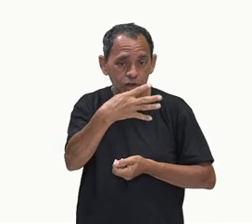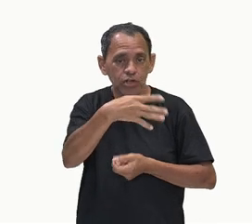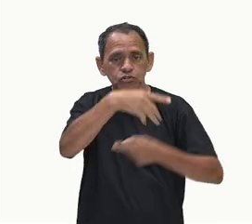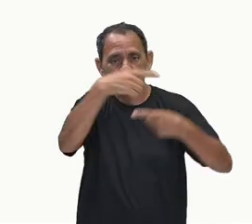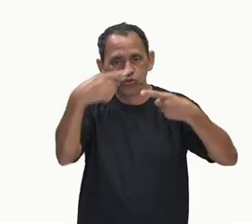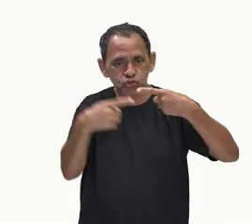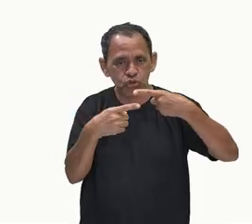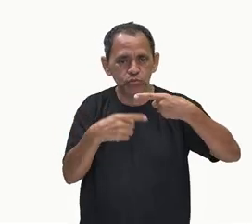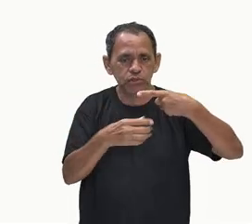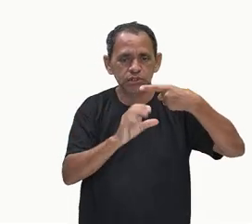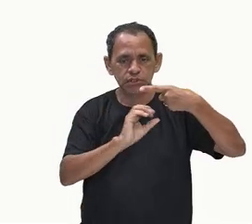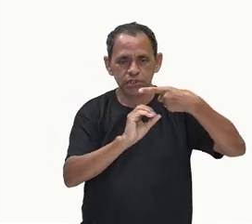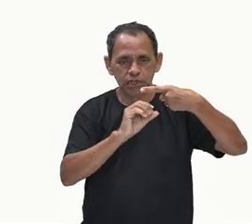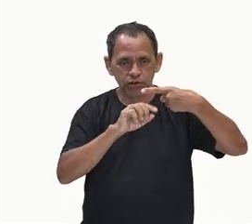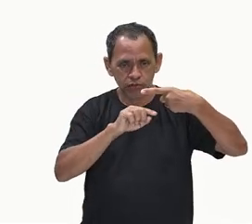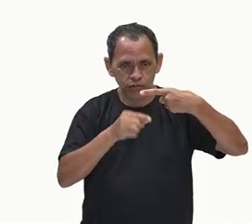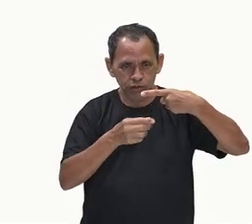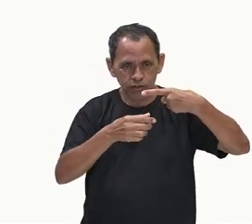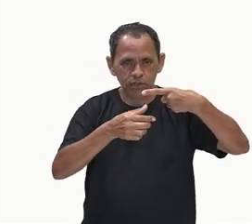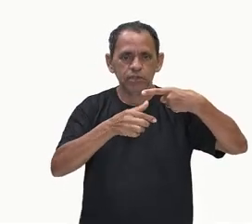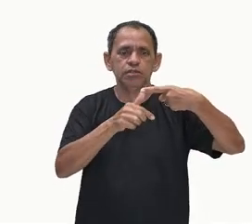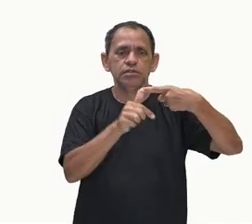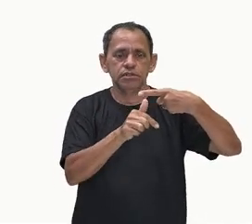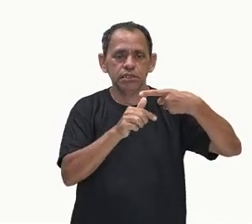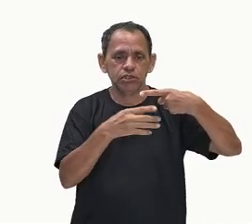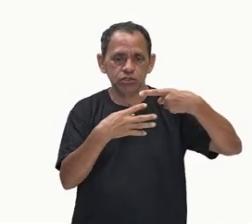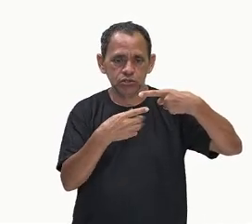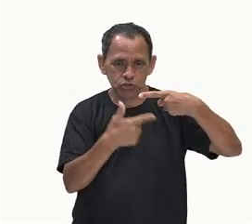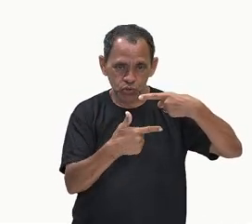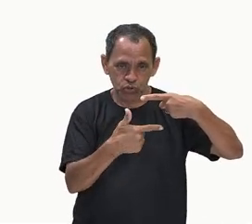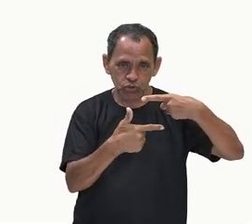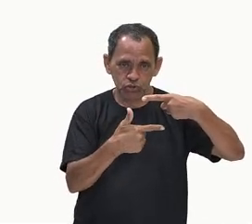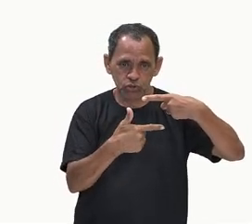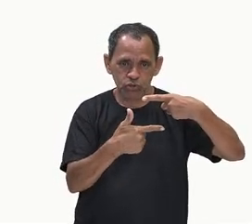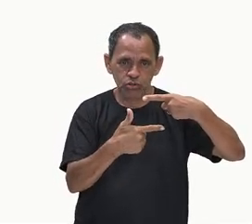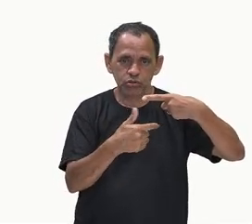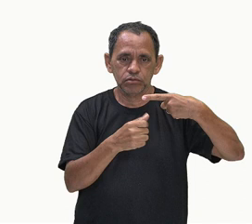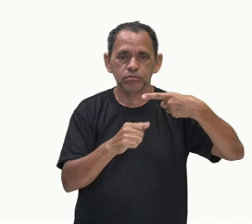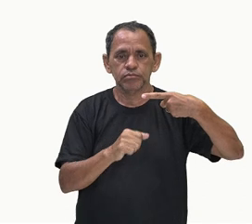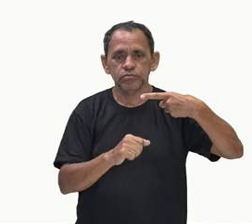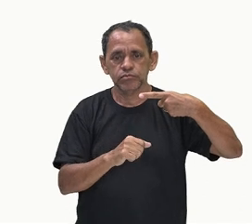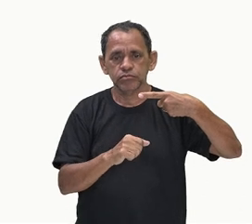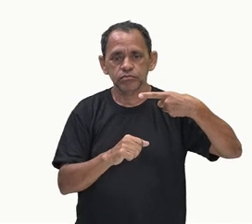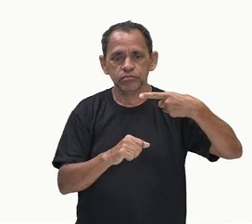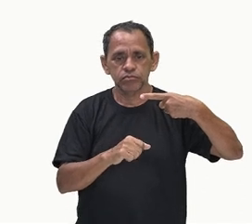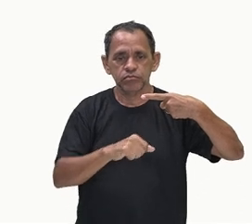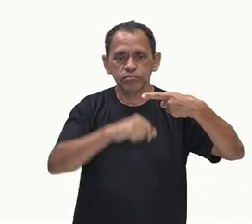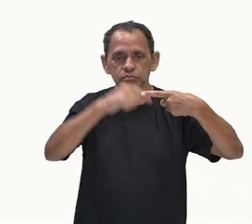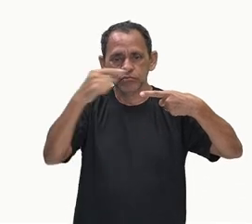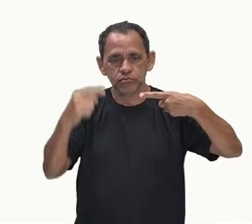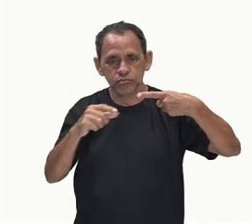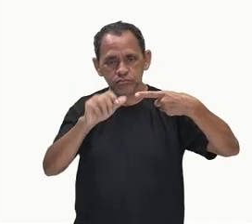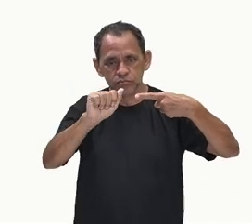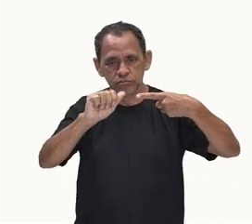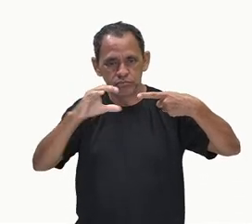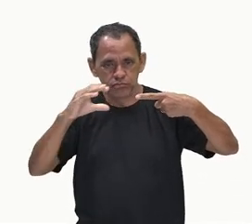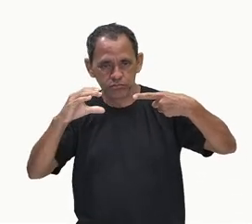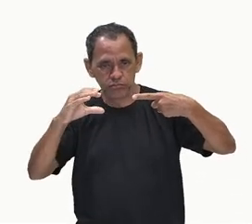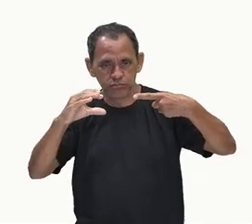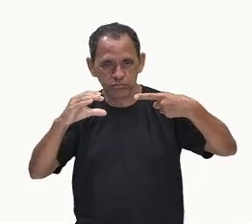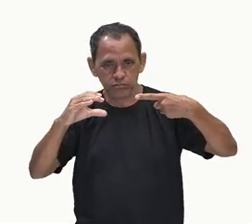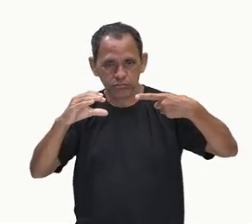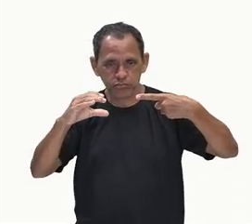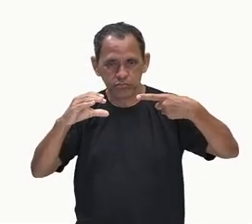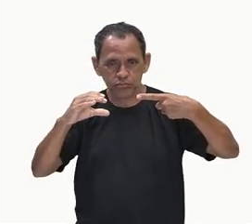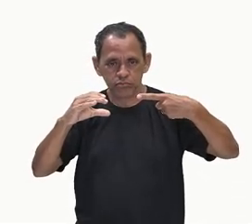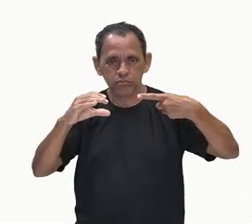5,4 o seno de 46,06 é 0,72 a medida de AC é